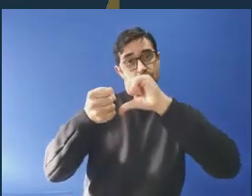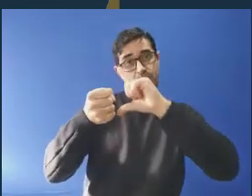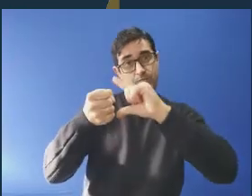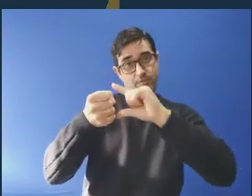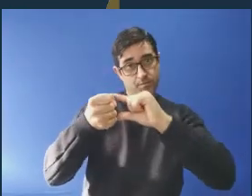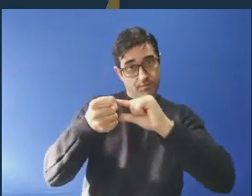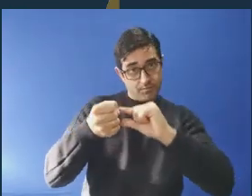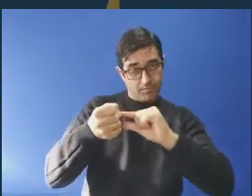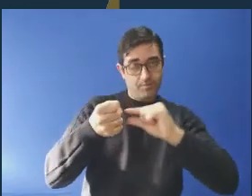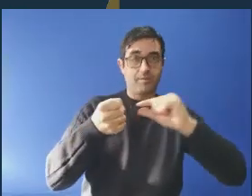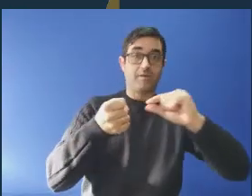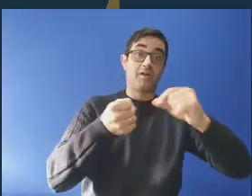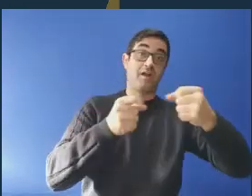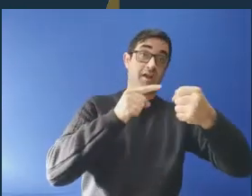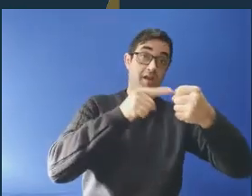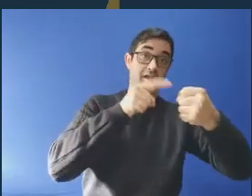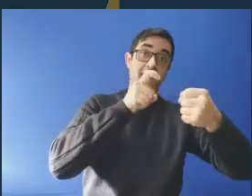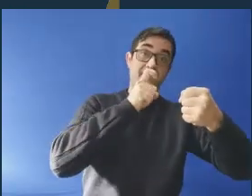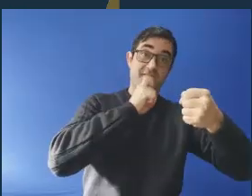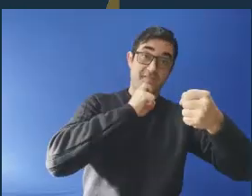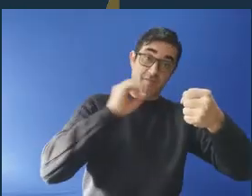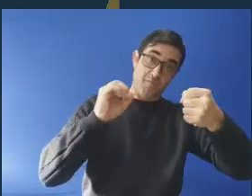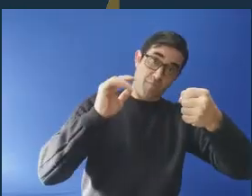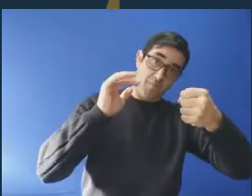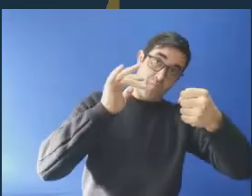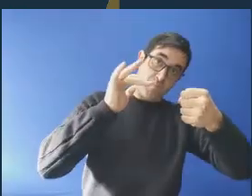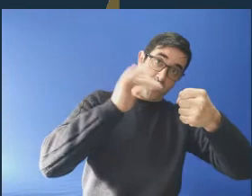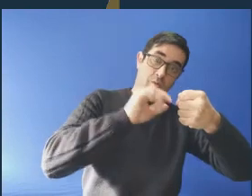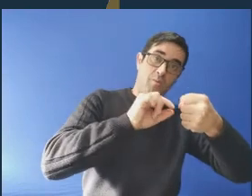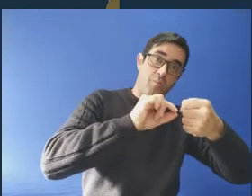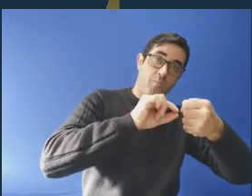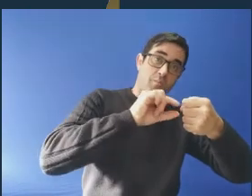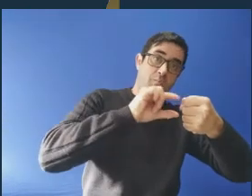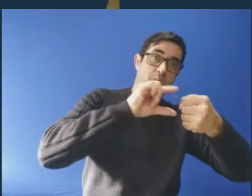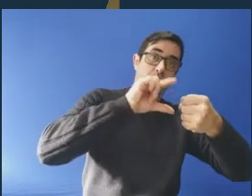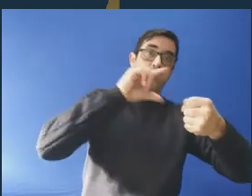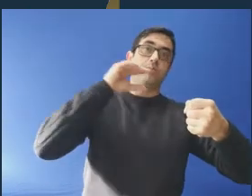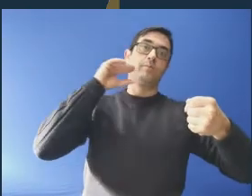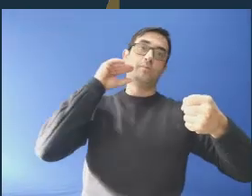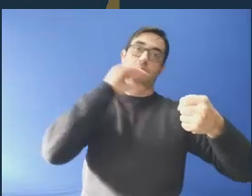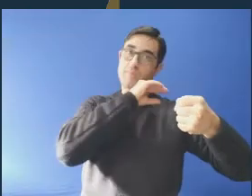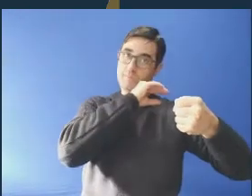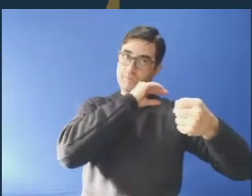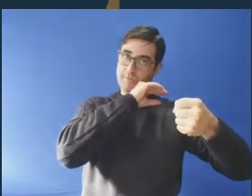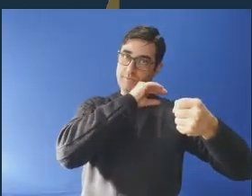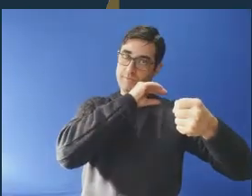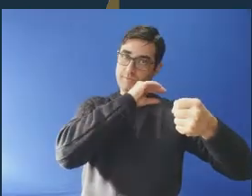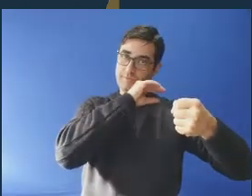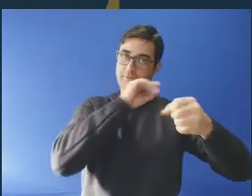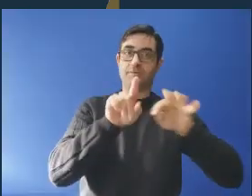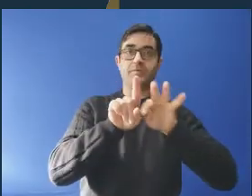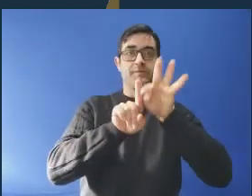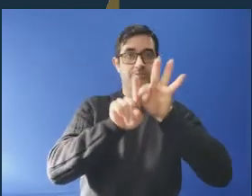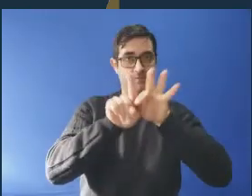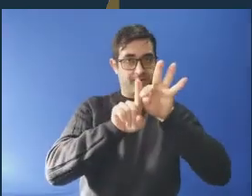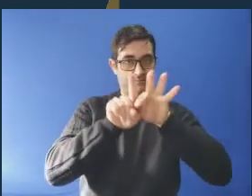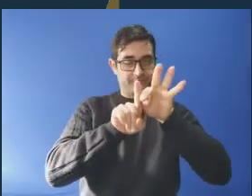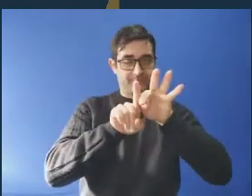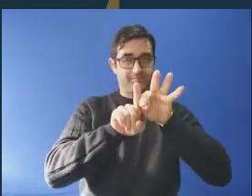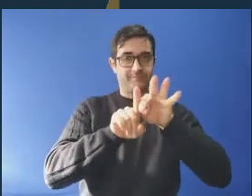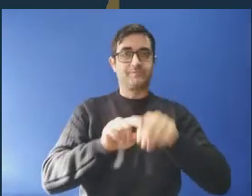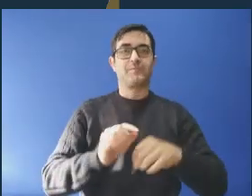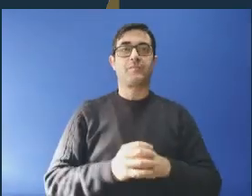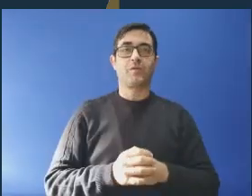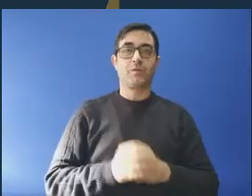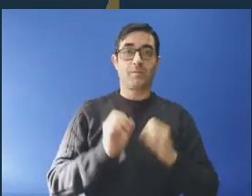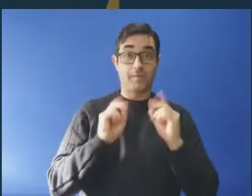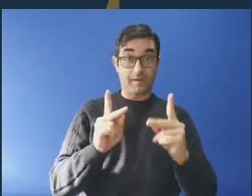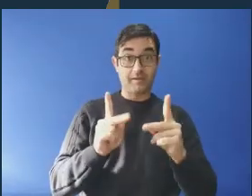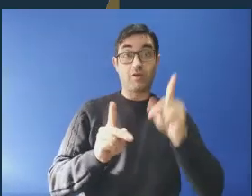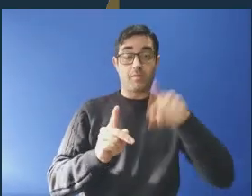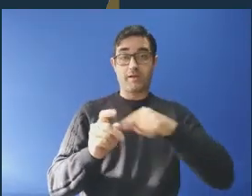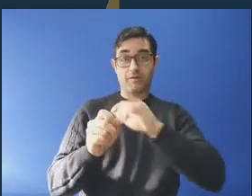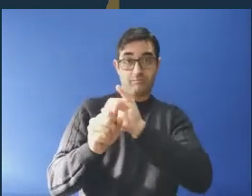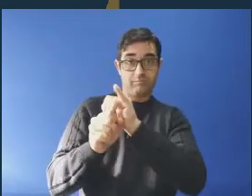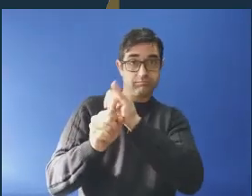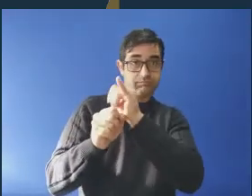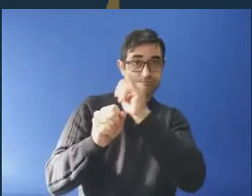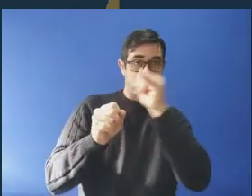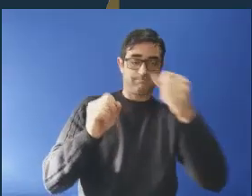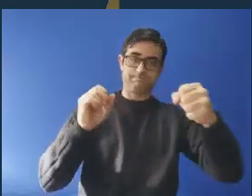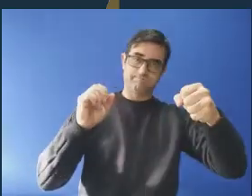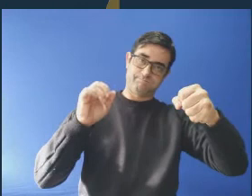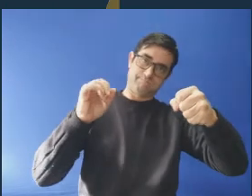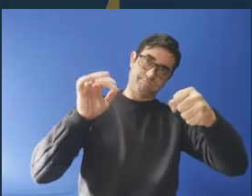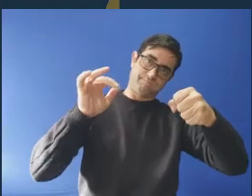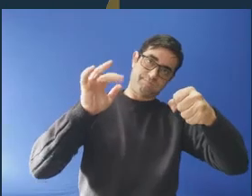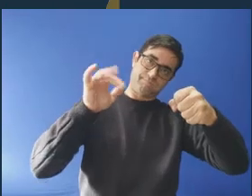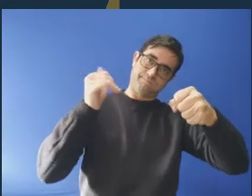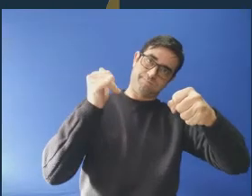menos quente, com menor temperatura, ou mais frio, como se chama, né? Então essa energia no trânsito, né, sendo transferida de